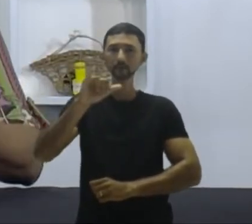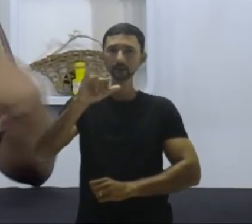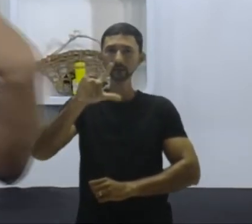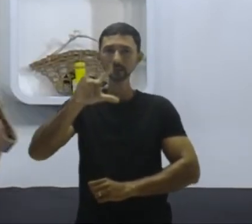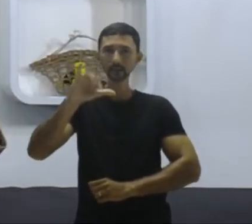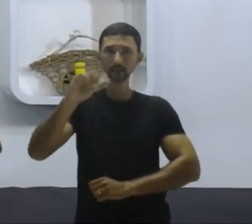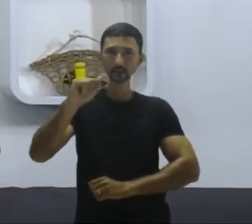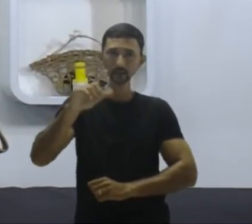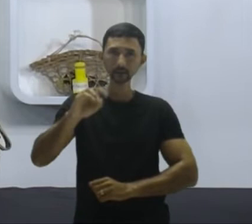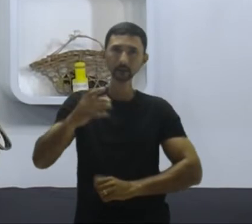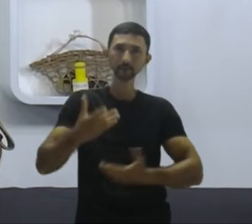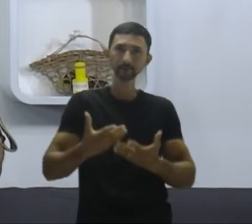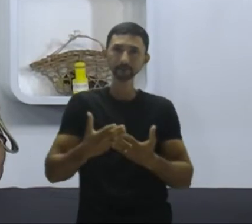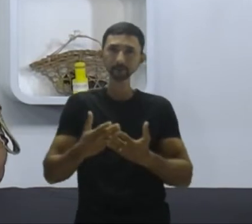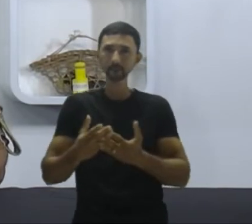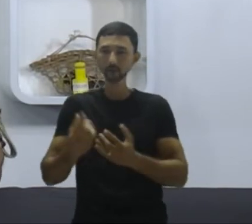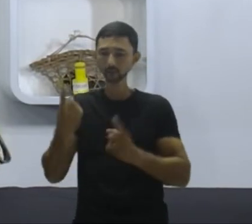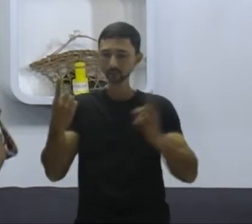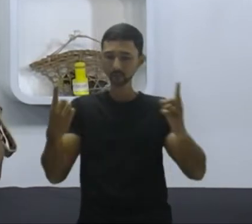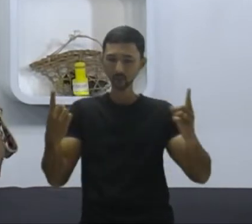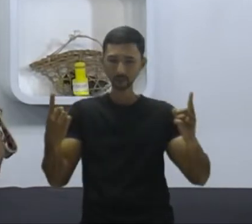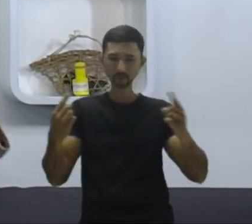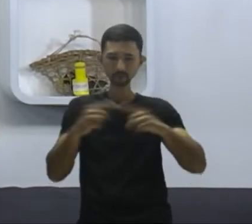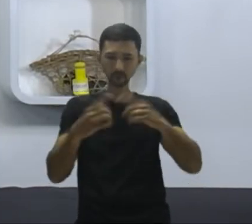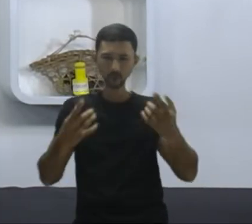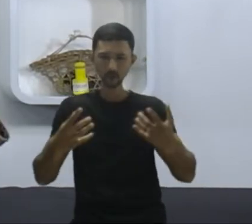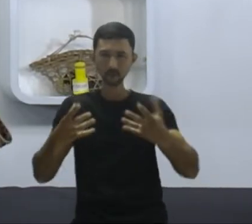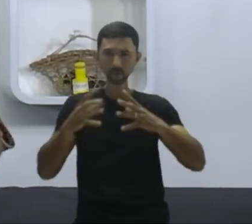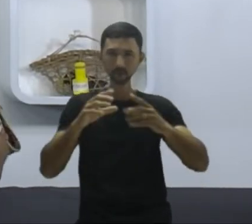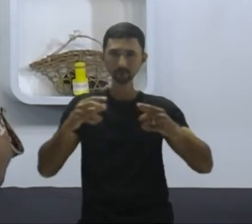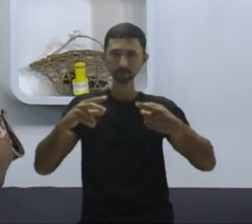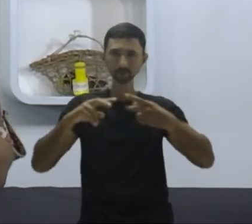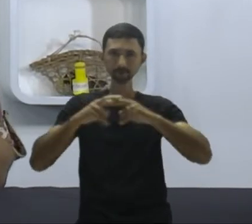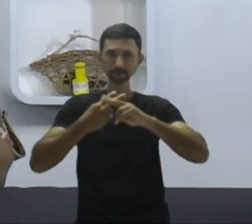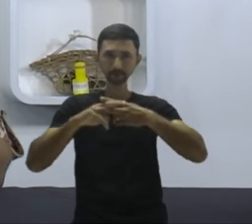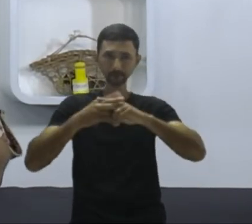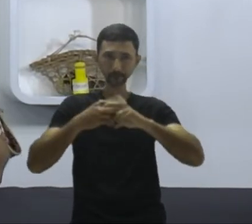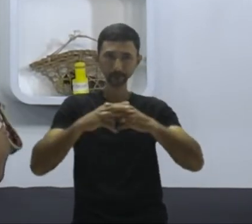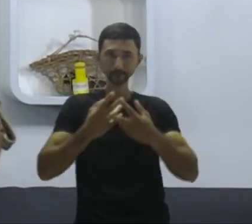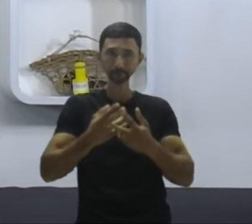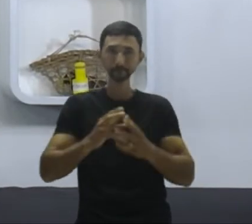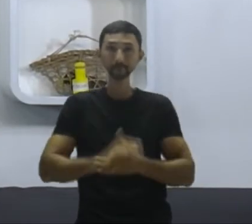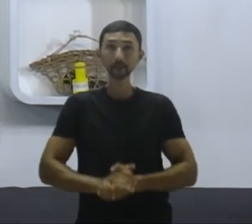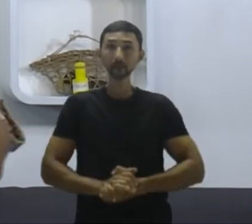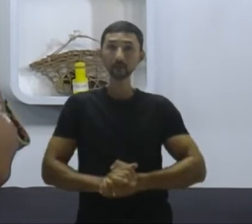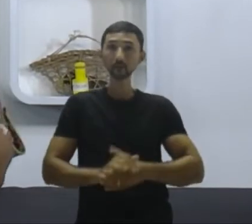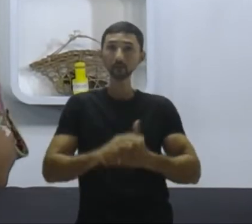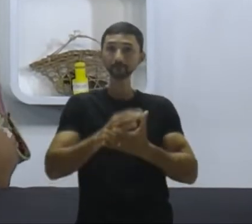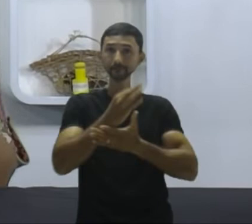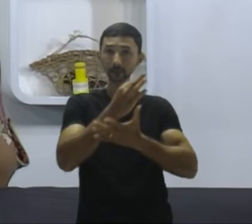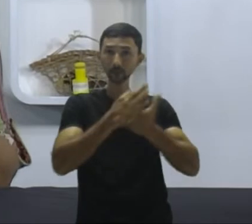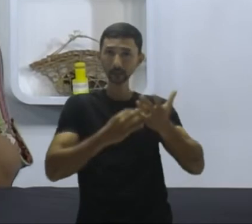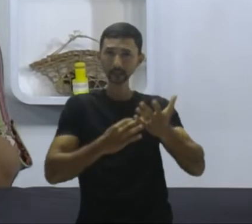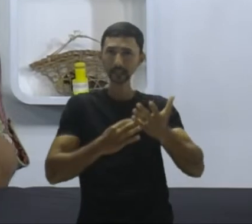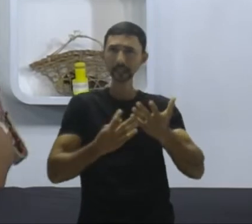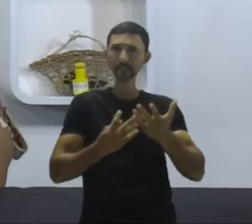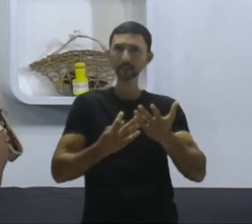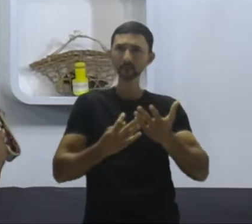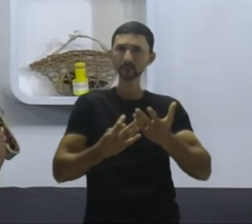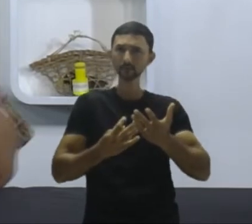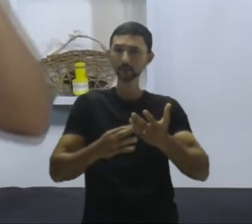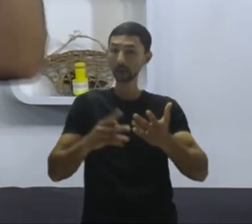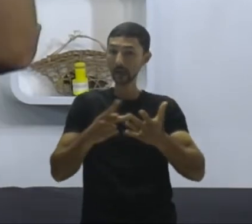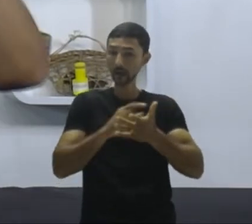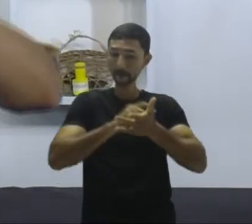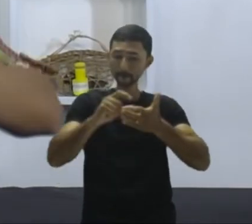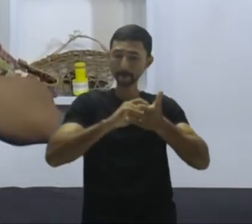e Heitor vão entrar em confronto, vão lutar. E esse trecho que eu li para vocês, vocês podem ler, a professora escreveu errado. Não escrevi